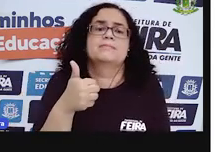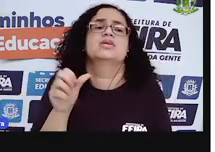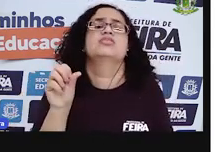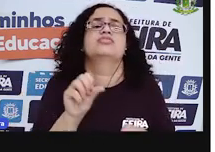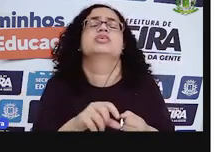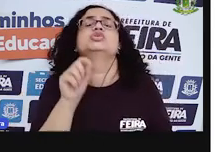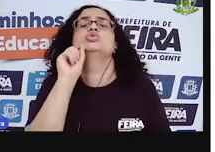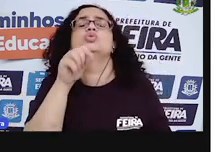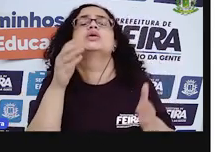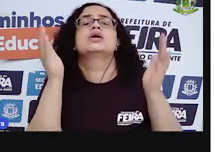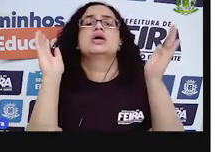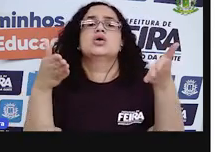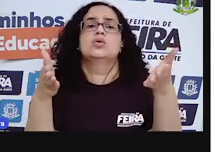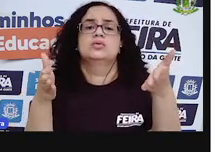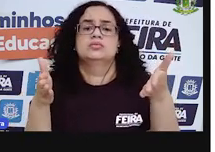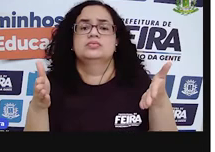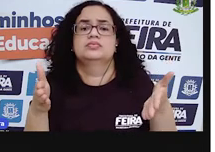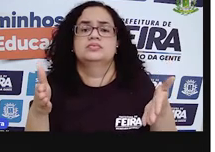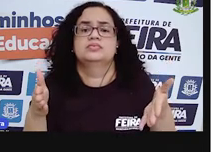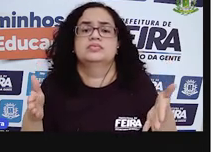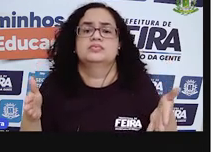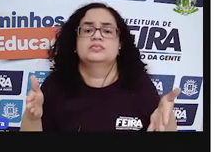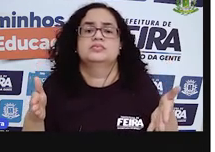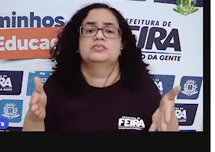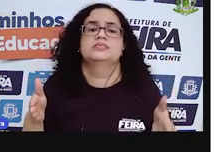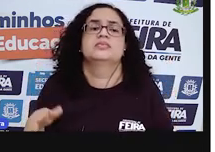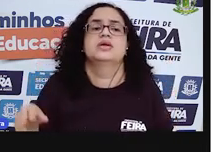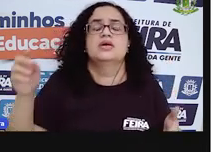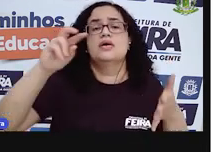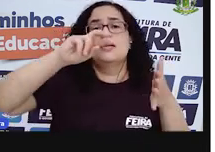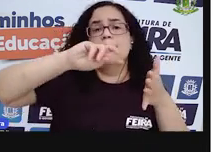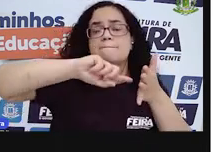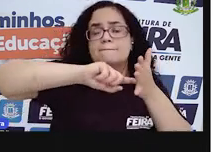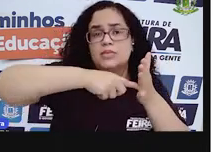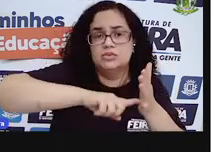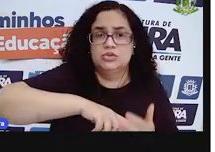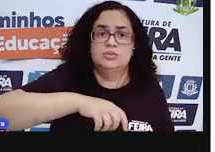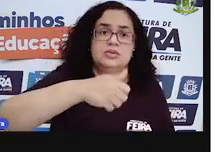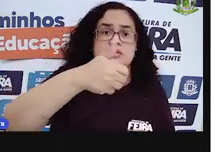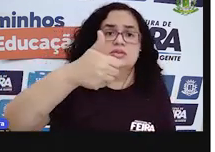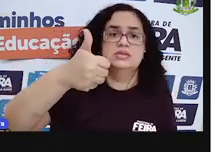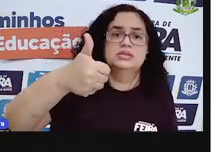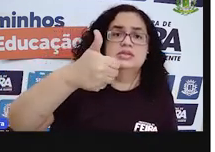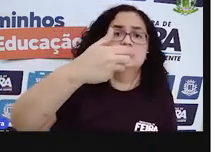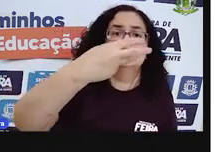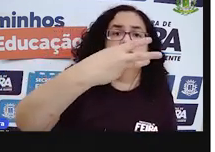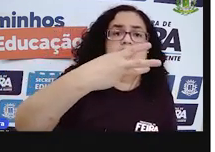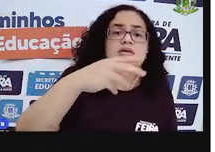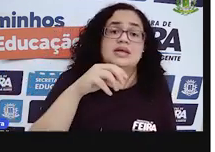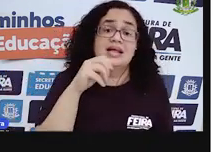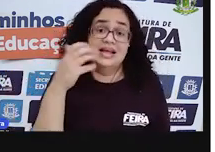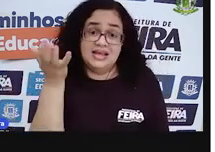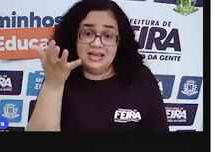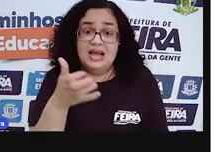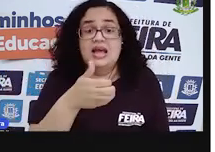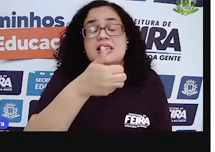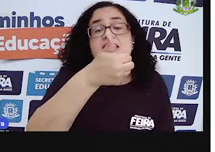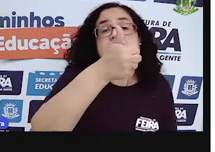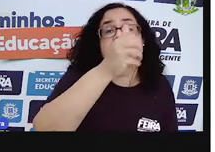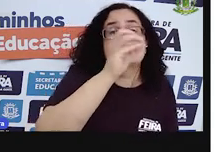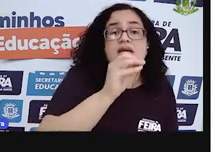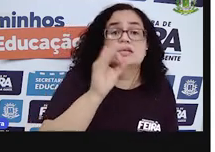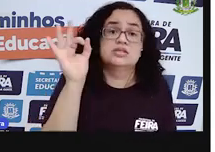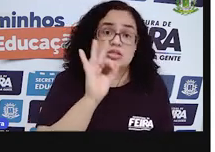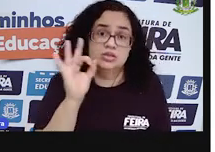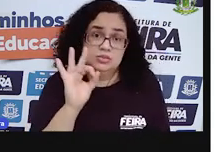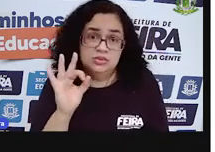0,1 faz o quê agora agora é só você pegar e multiplicar pelo 132 porque você quer 10 por cento